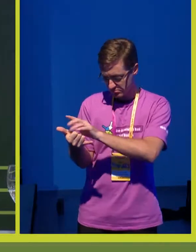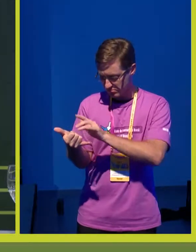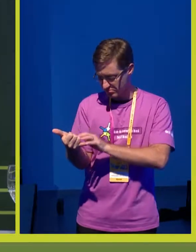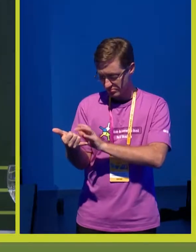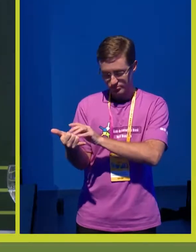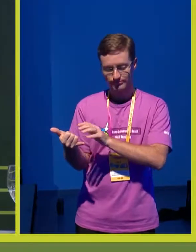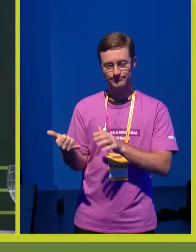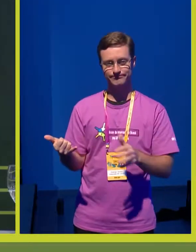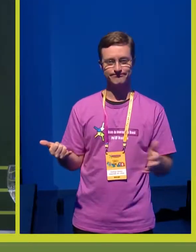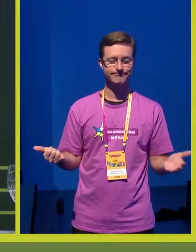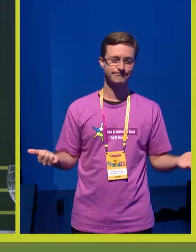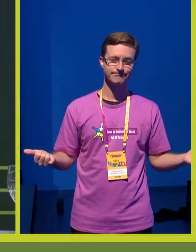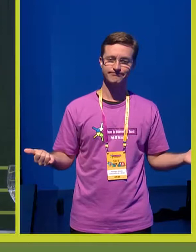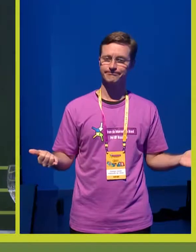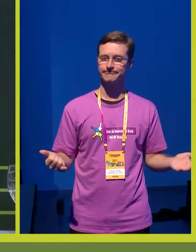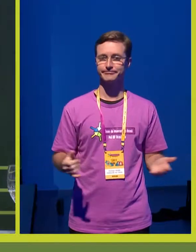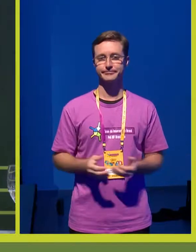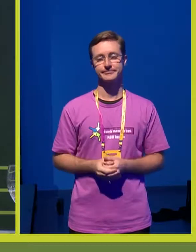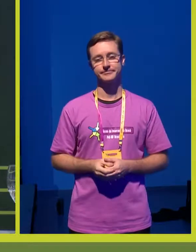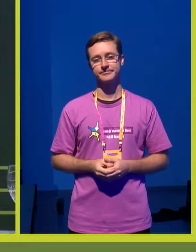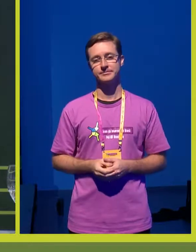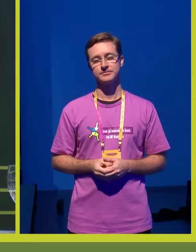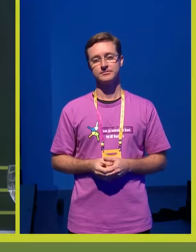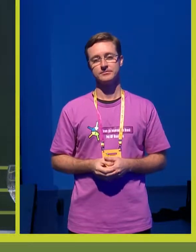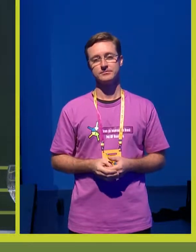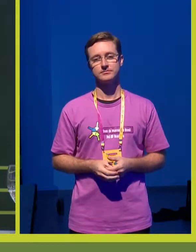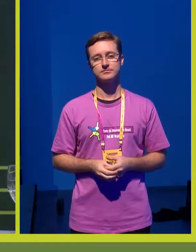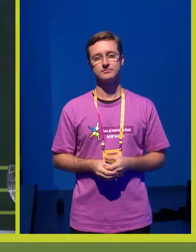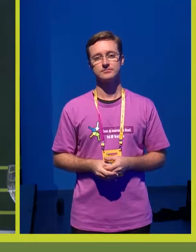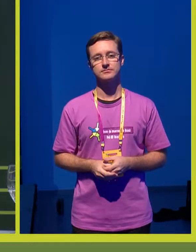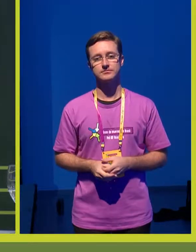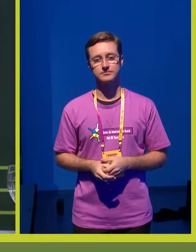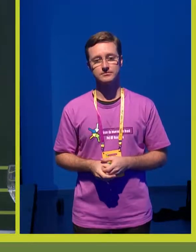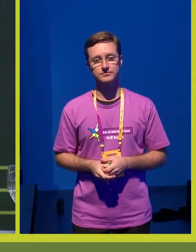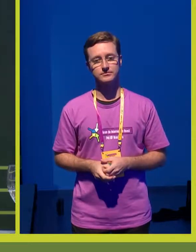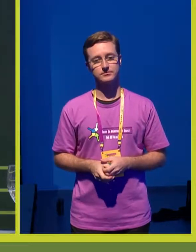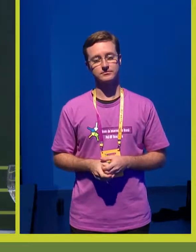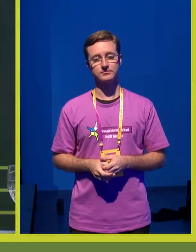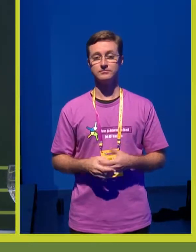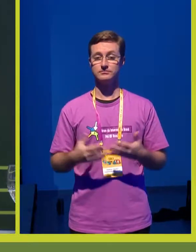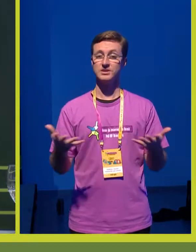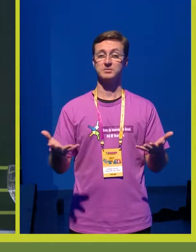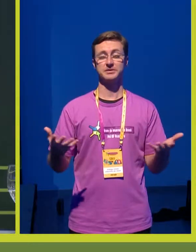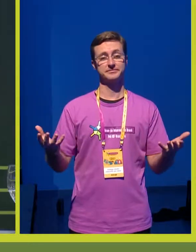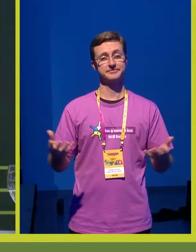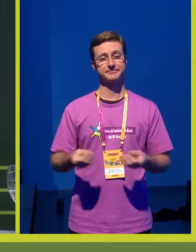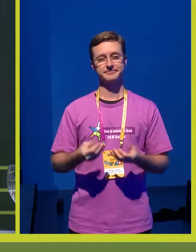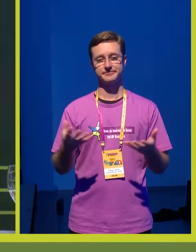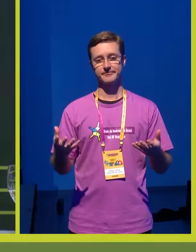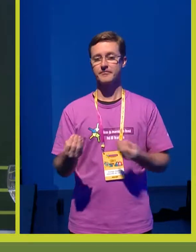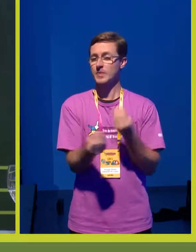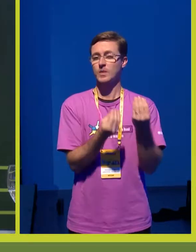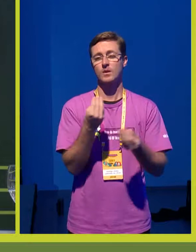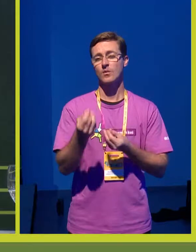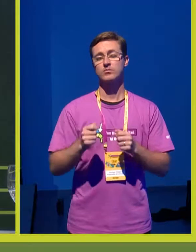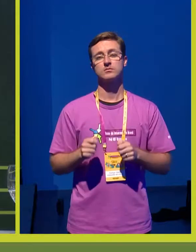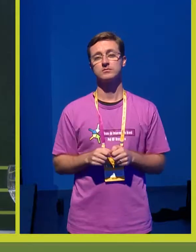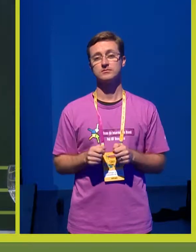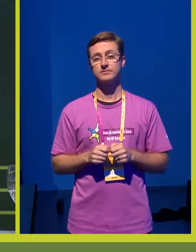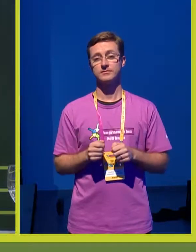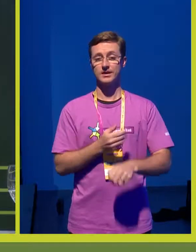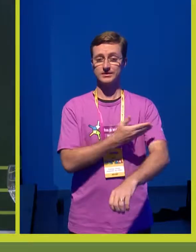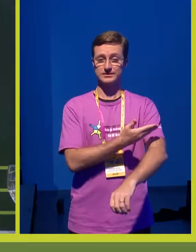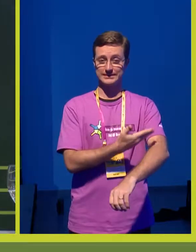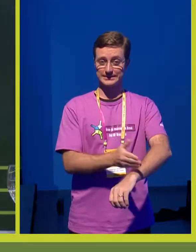naquela pesquisa que eu comentei mas fica aqui para referência depois mas bem como é que a gente faz na